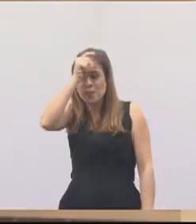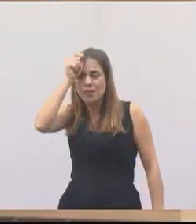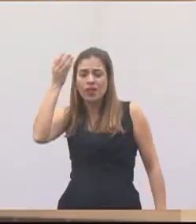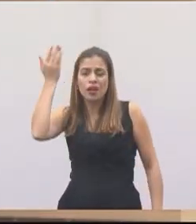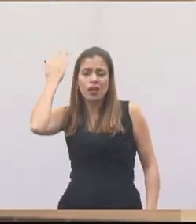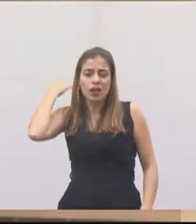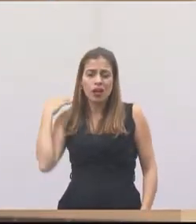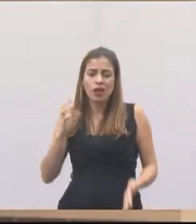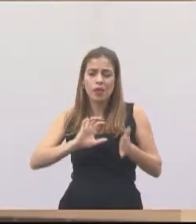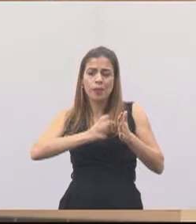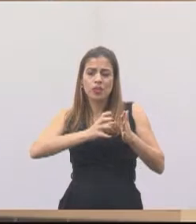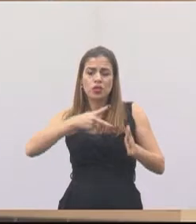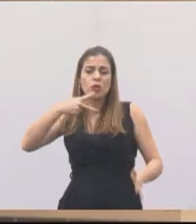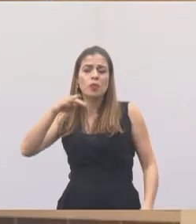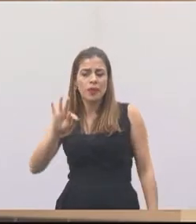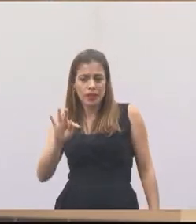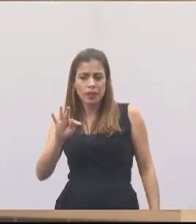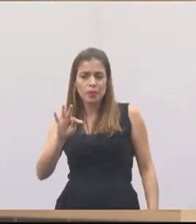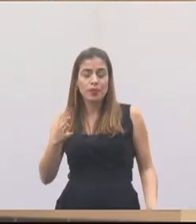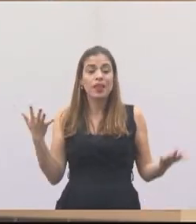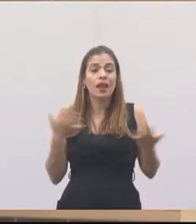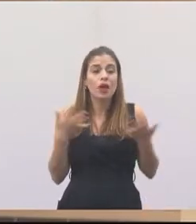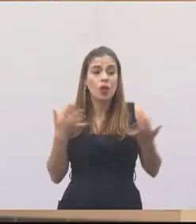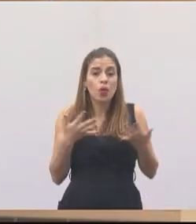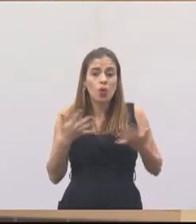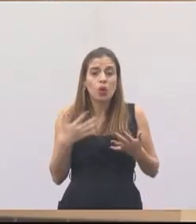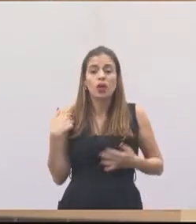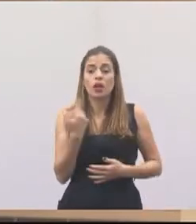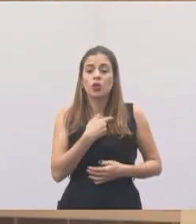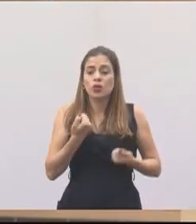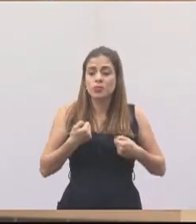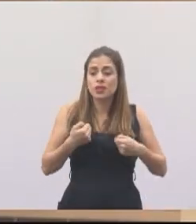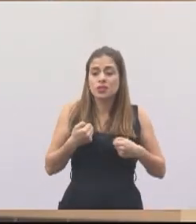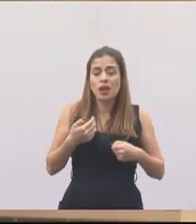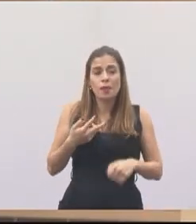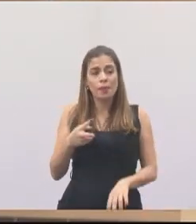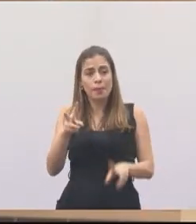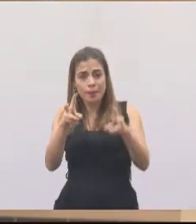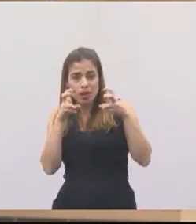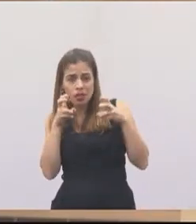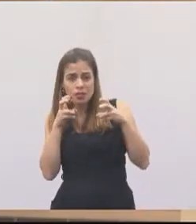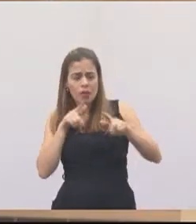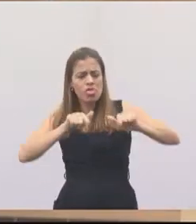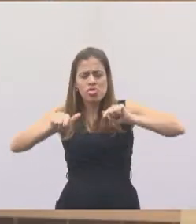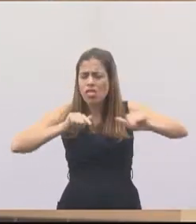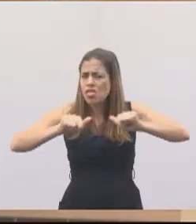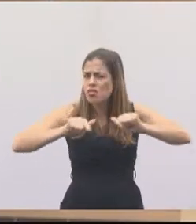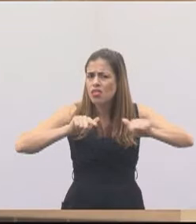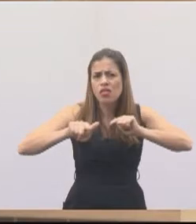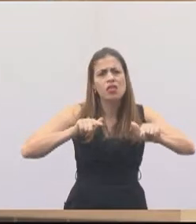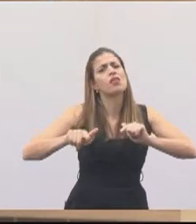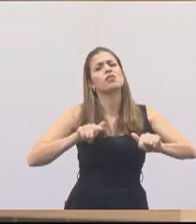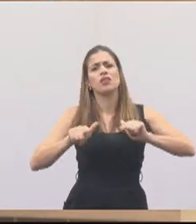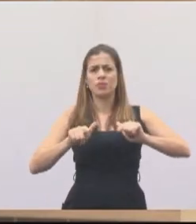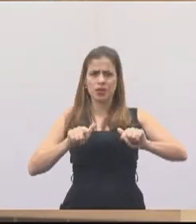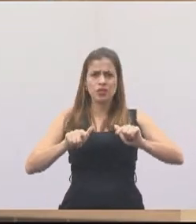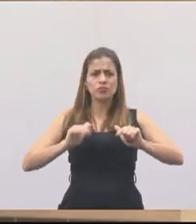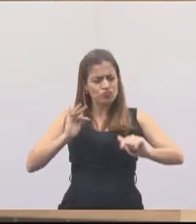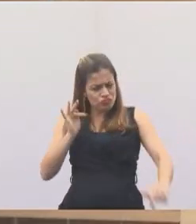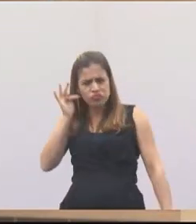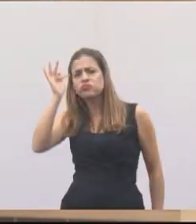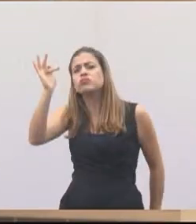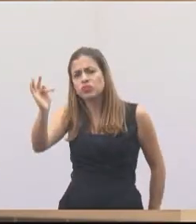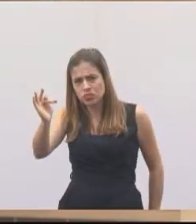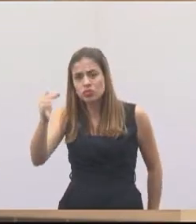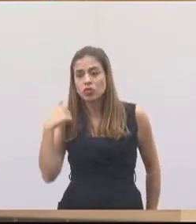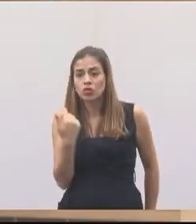do PT, e está na hora da gente, e eu acho que daqui para frente é trabalho, não dá para chorar o leite derramado. Agora,